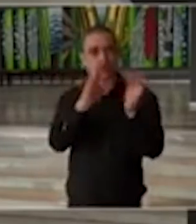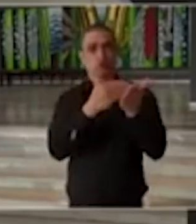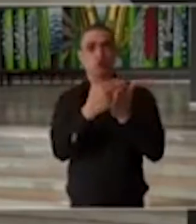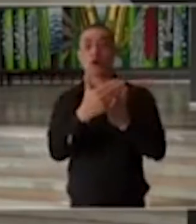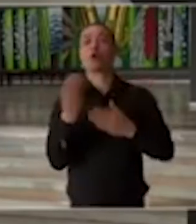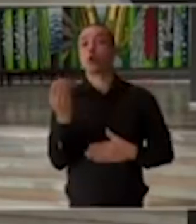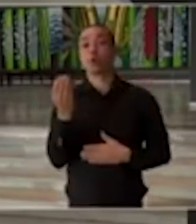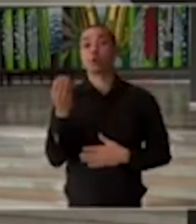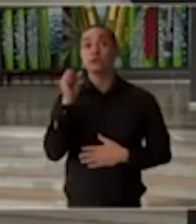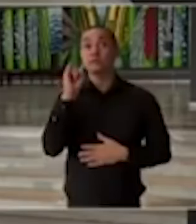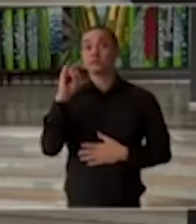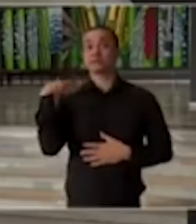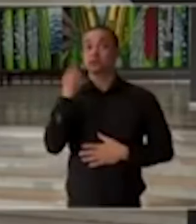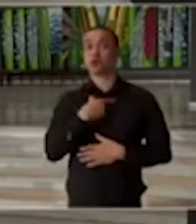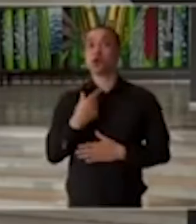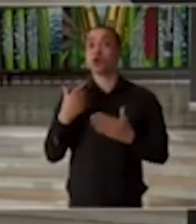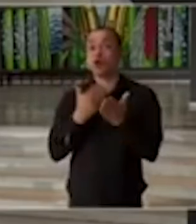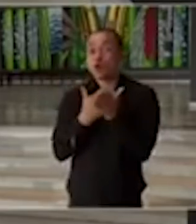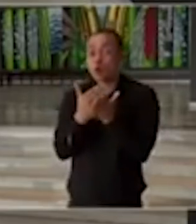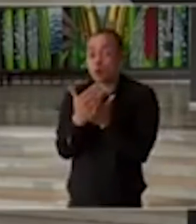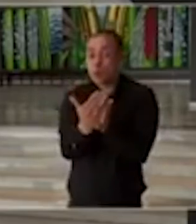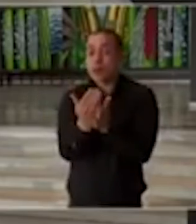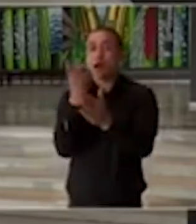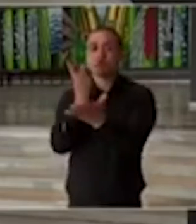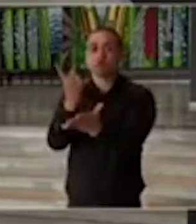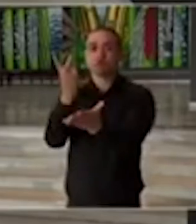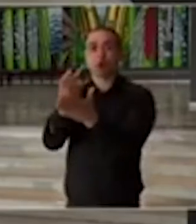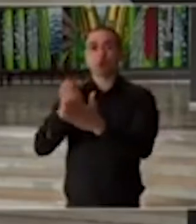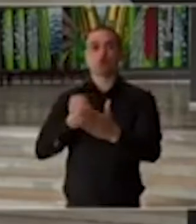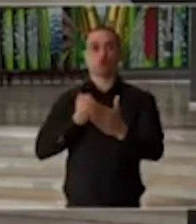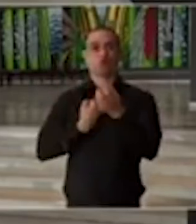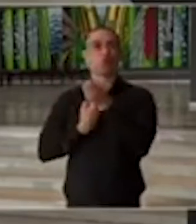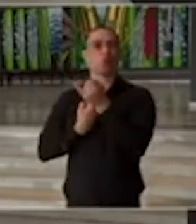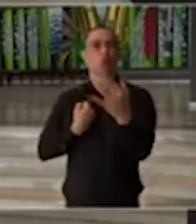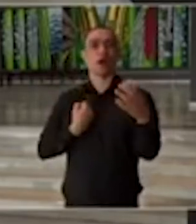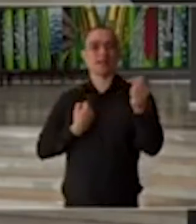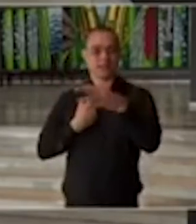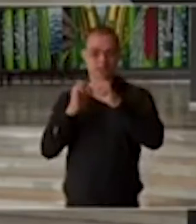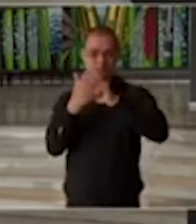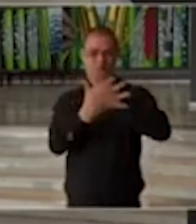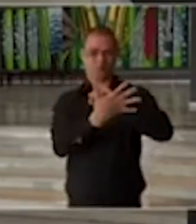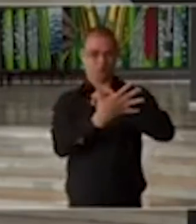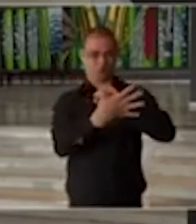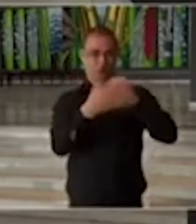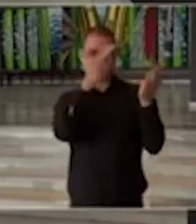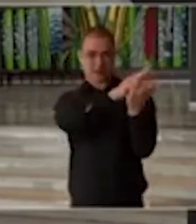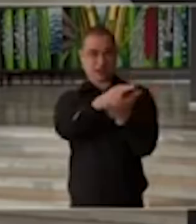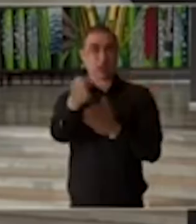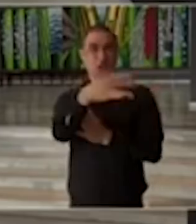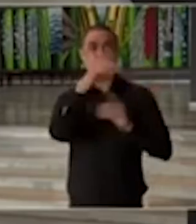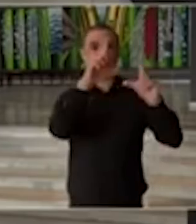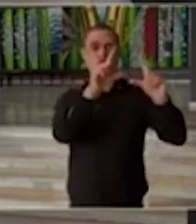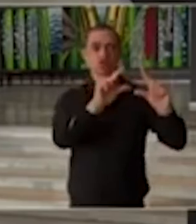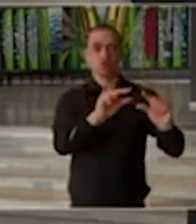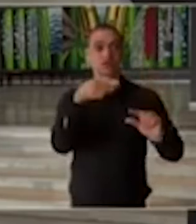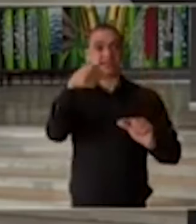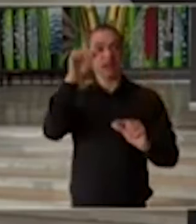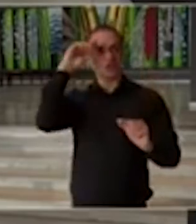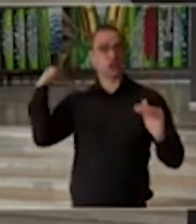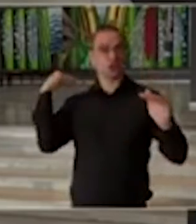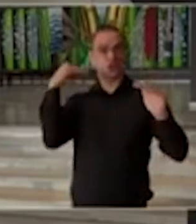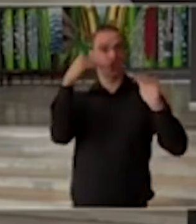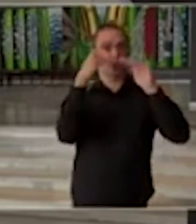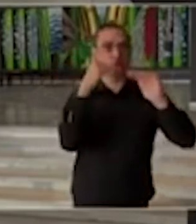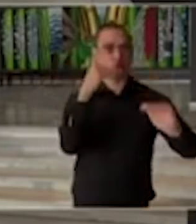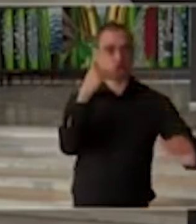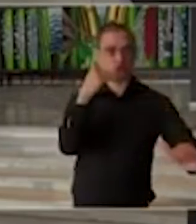a gente começa a ter manutenção ou redução do número de novas internações nos últimos 7 dias